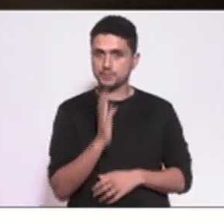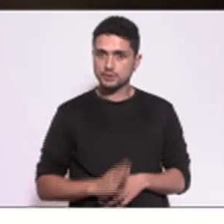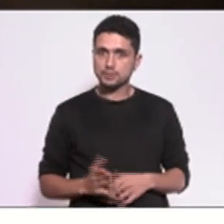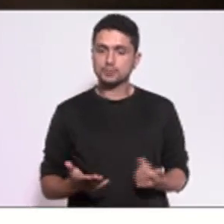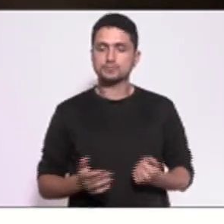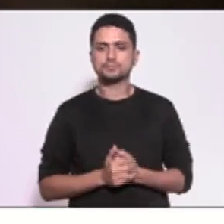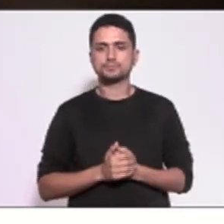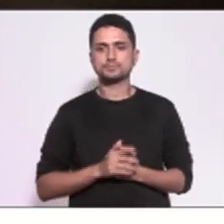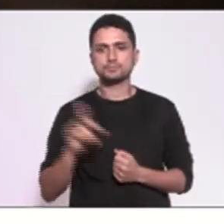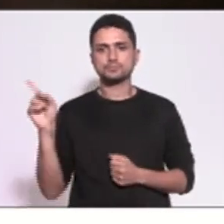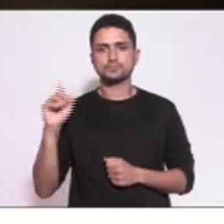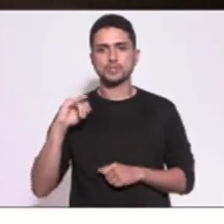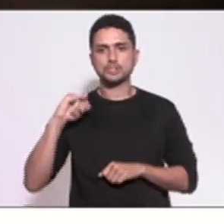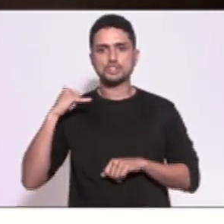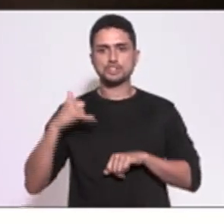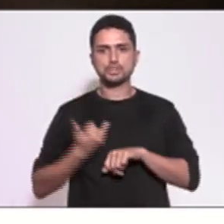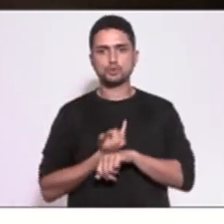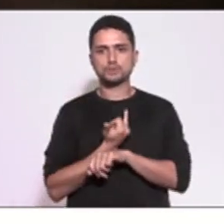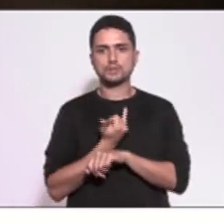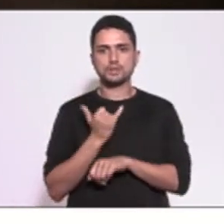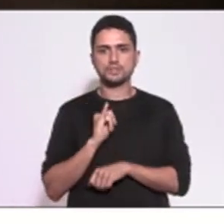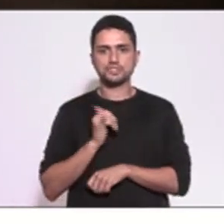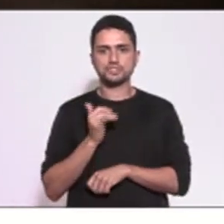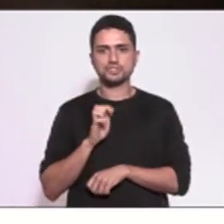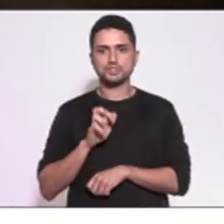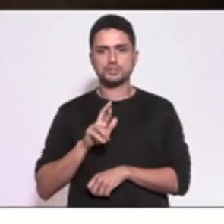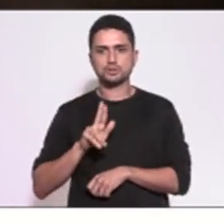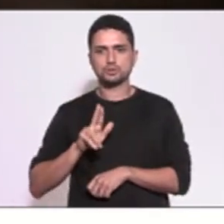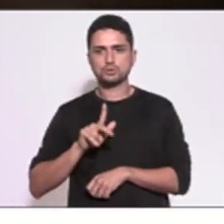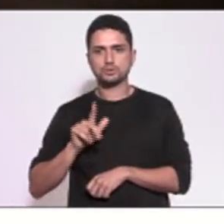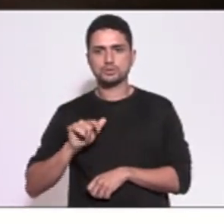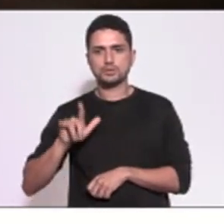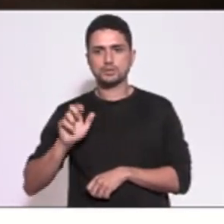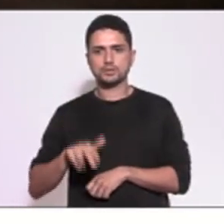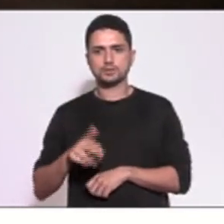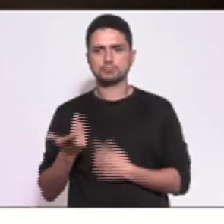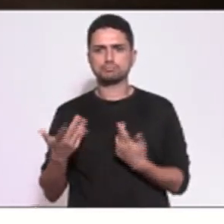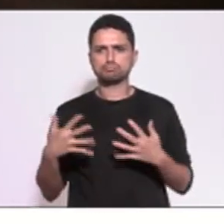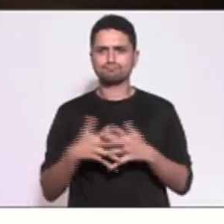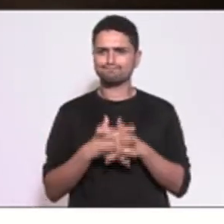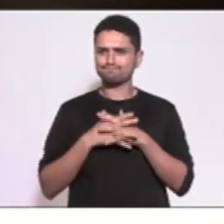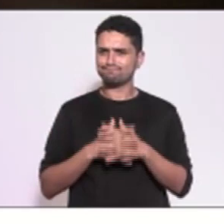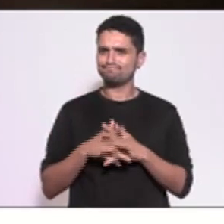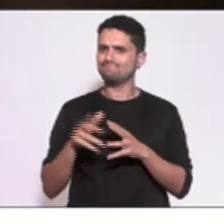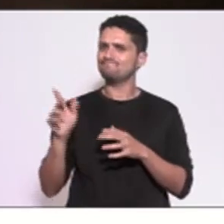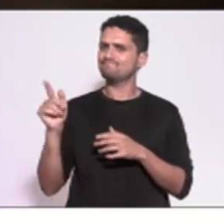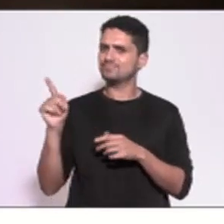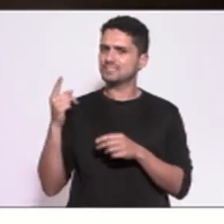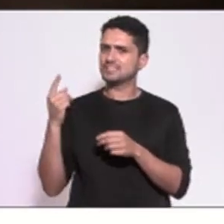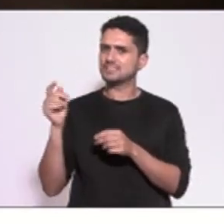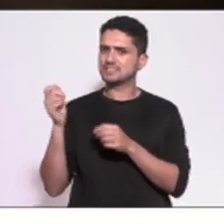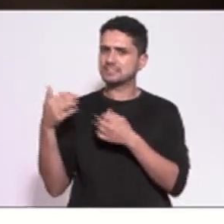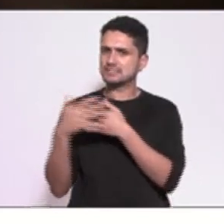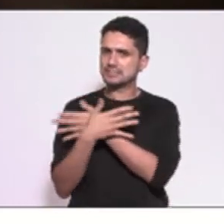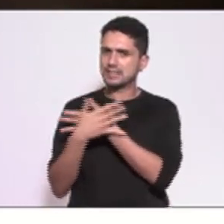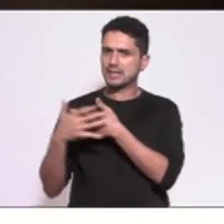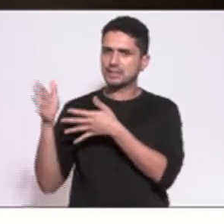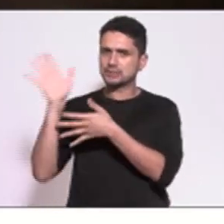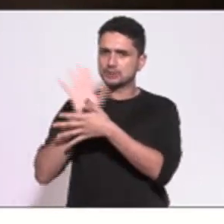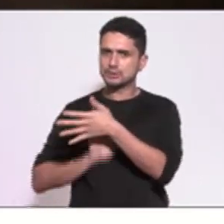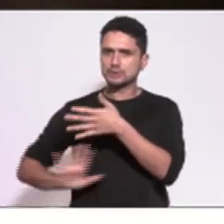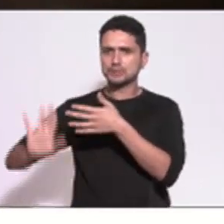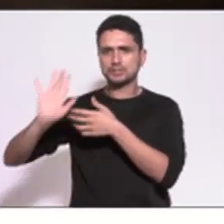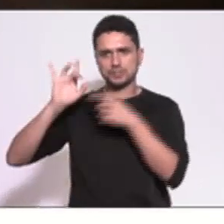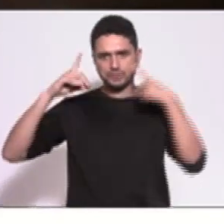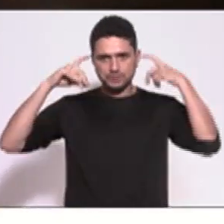Em Jerusalém, para compreender a complexidade daquela cidade, e que não é à toa que a gente fica pensando assim, será que